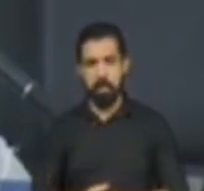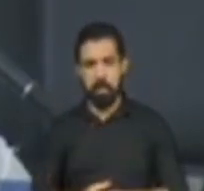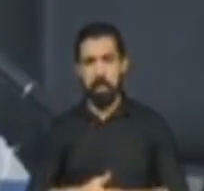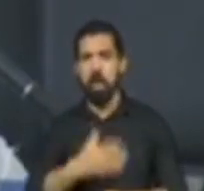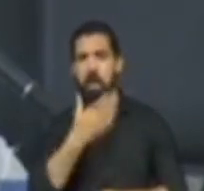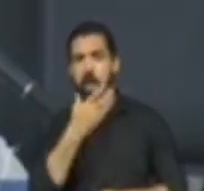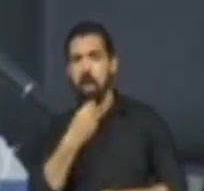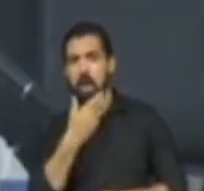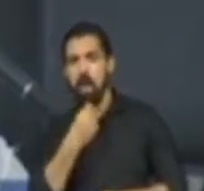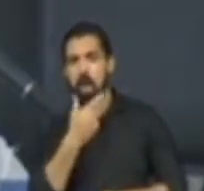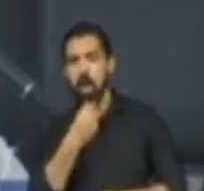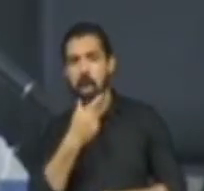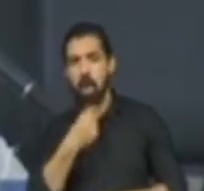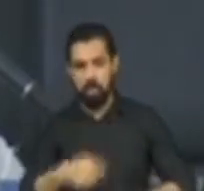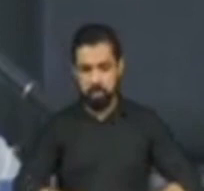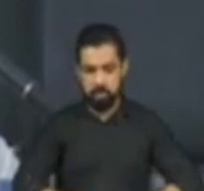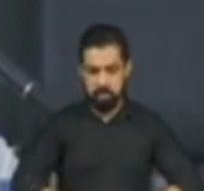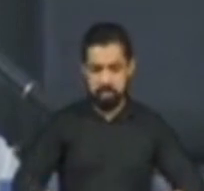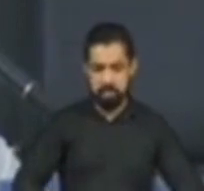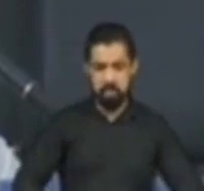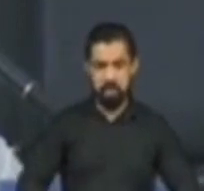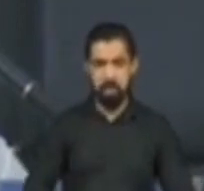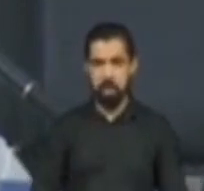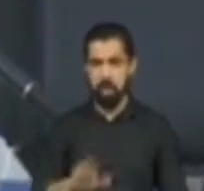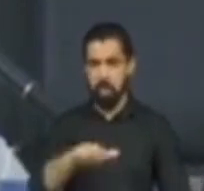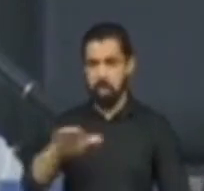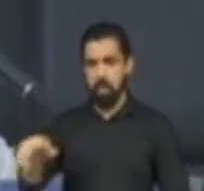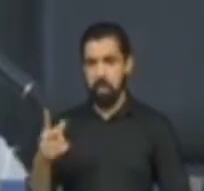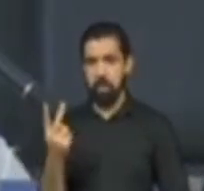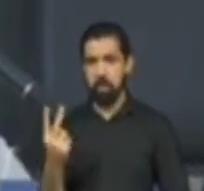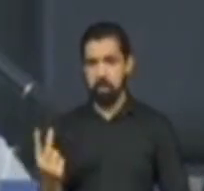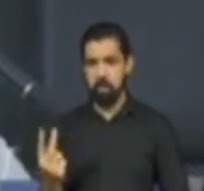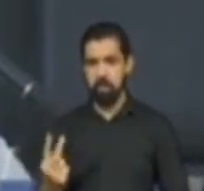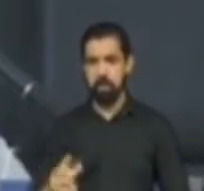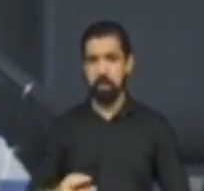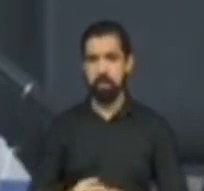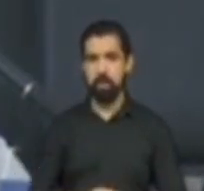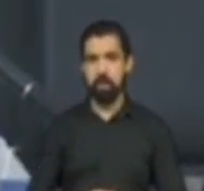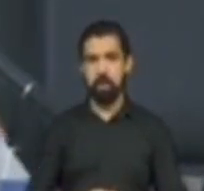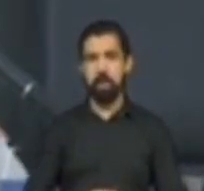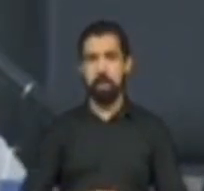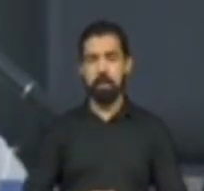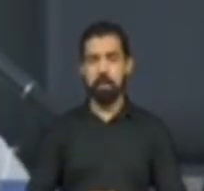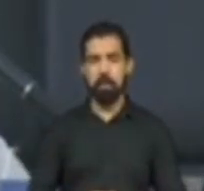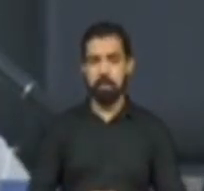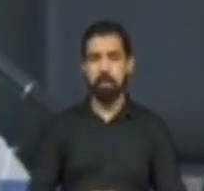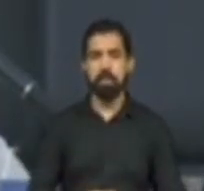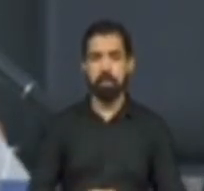calças para poder colocar duas crianças para poder masturbar ele. Onde é que o Brasil está chegando?